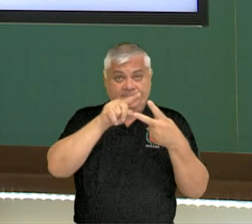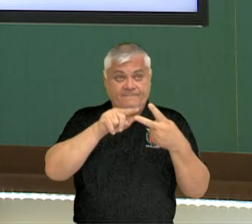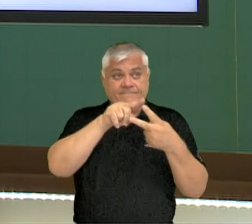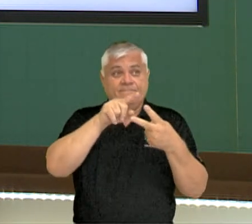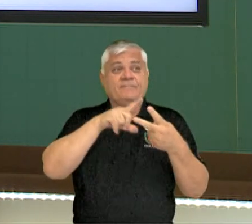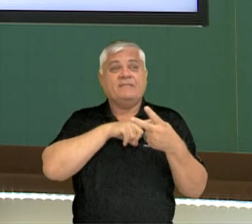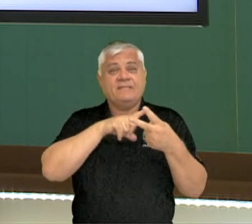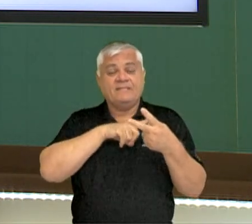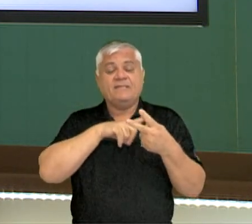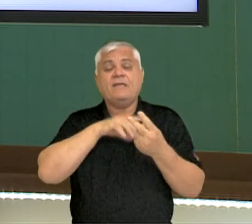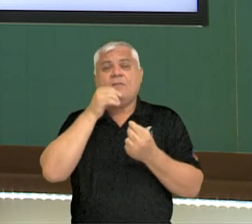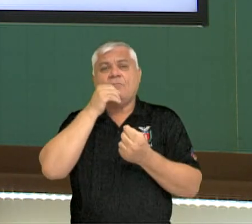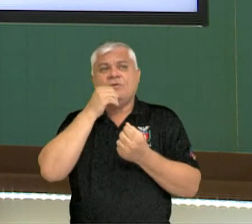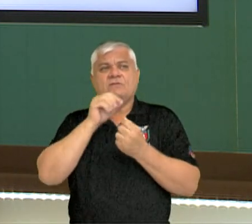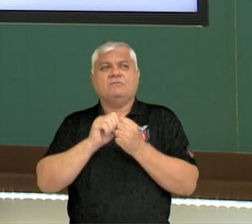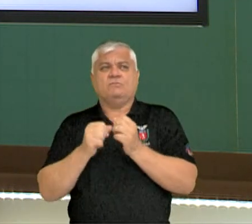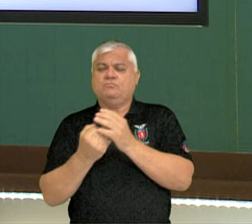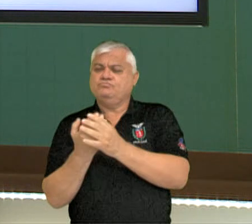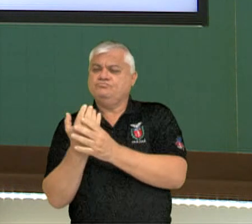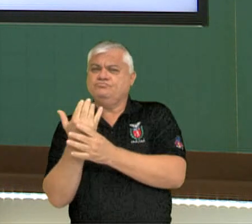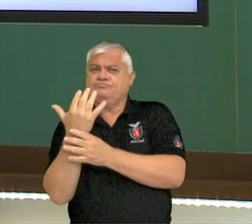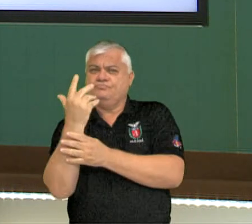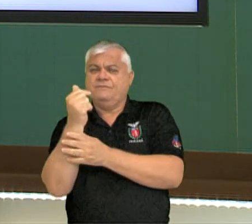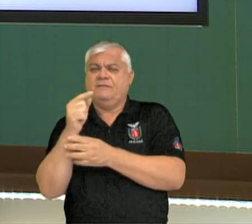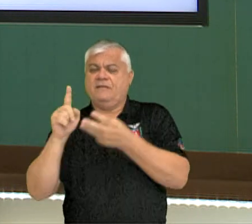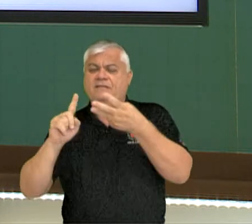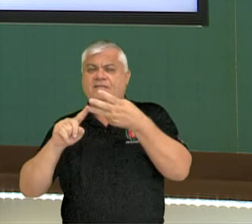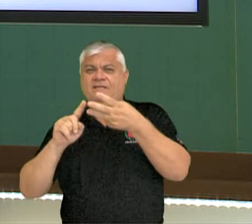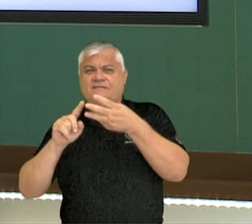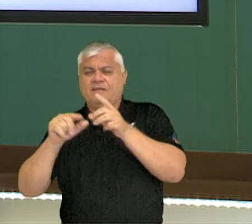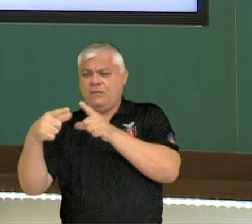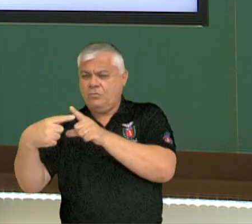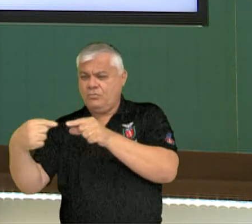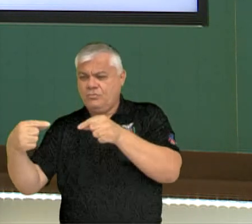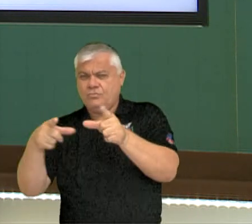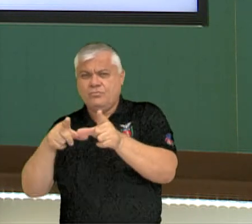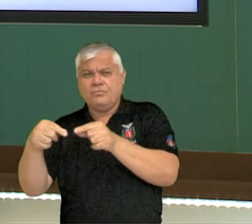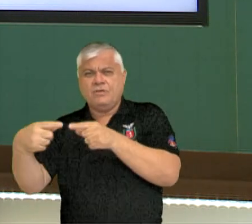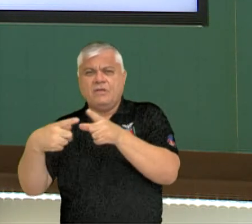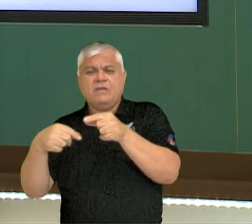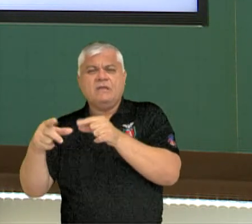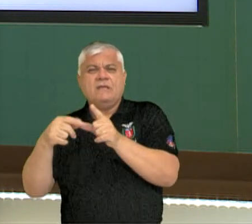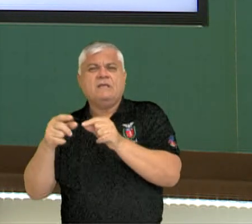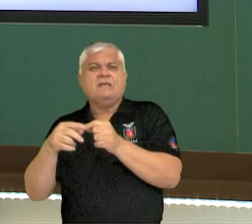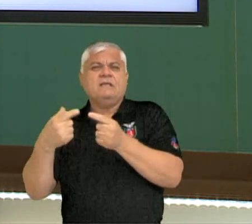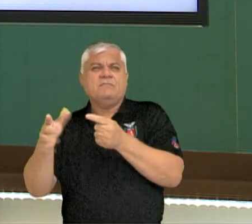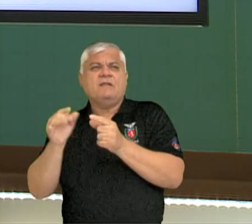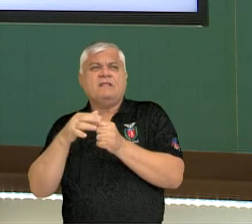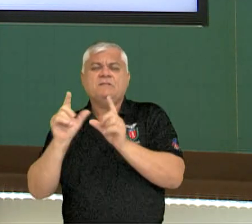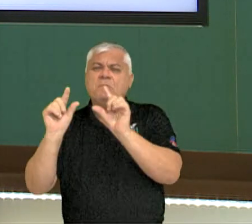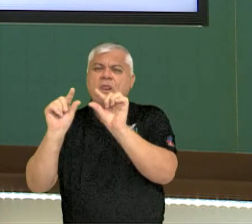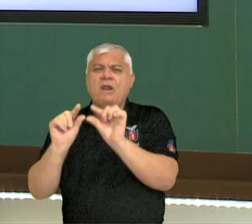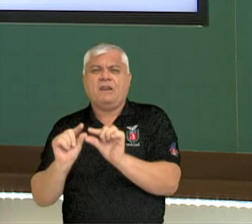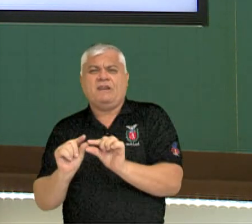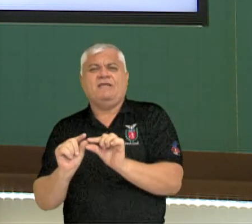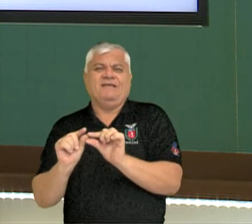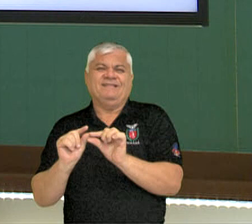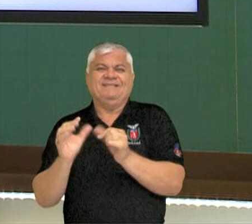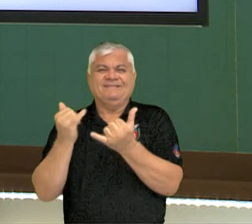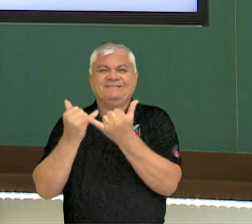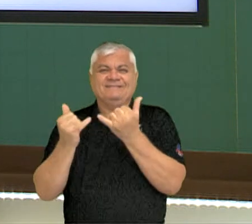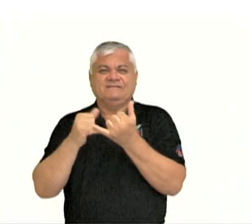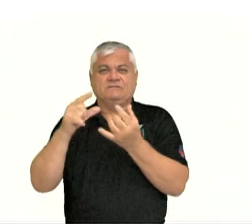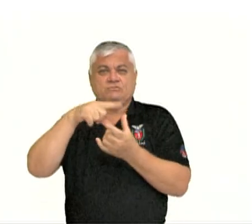o esporófito bem desenvolvido. E na hepática, esse esporófito ele é um pouco mais reduzido quando comparado